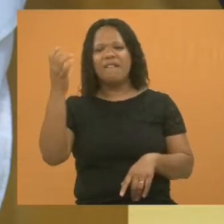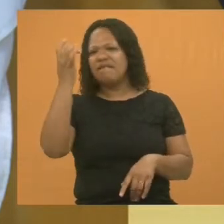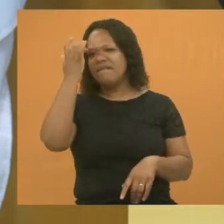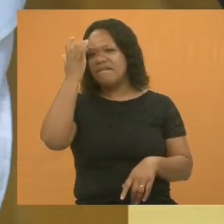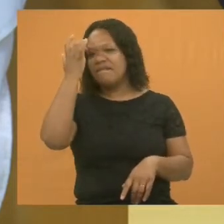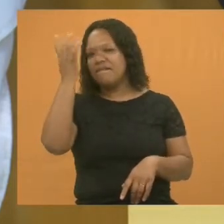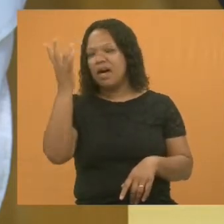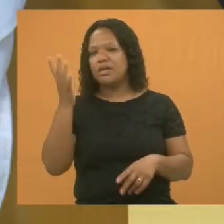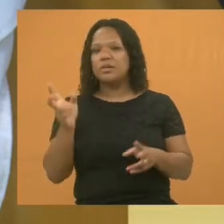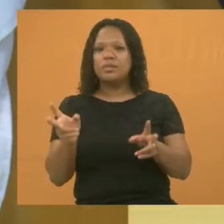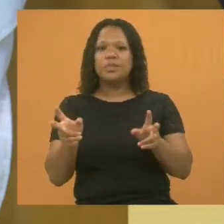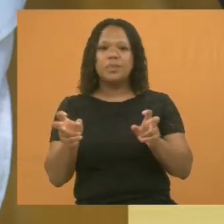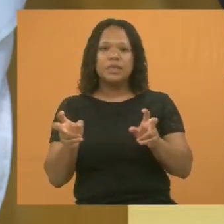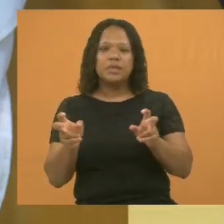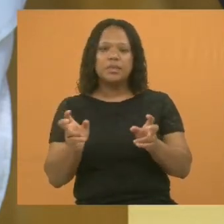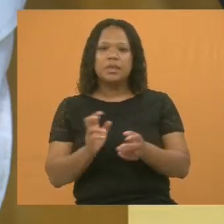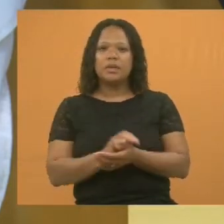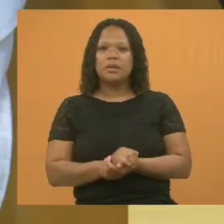de se perceber.